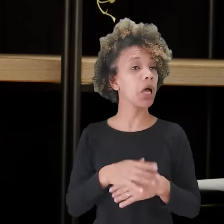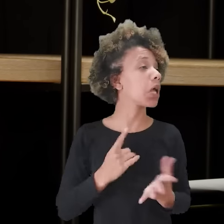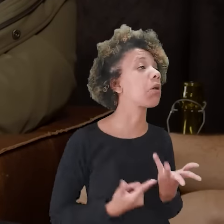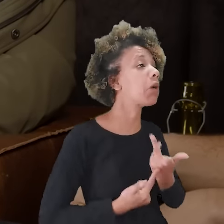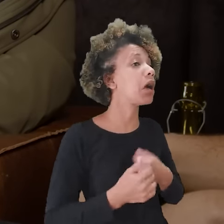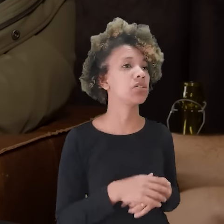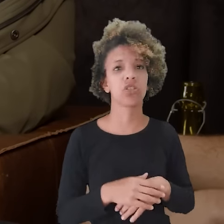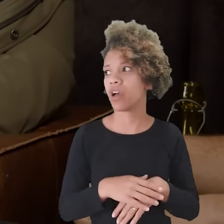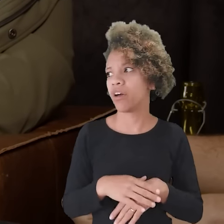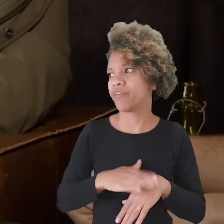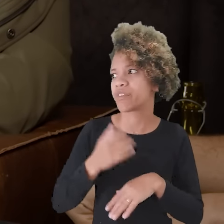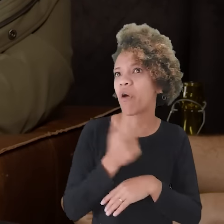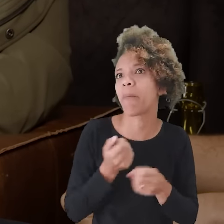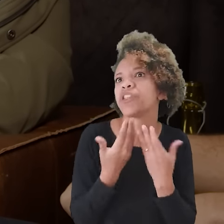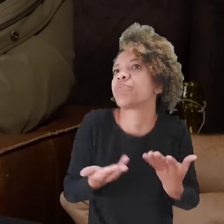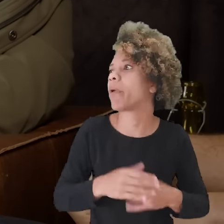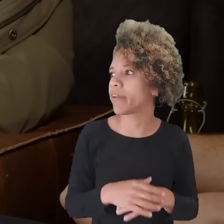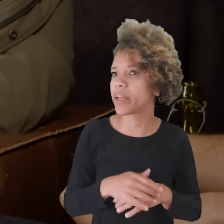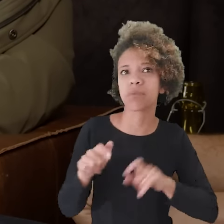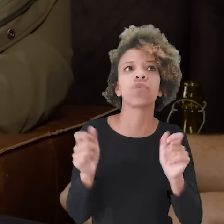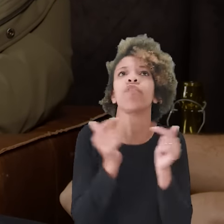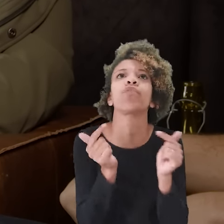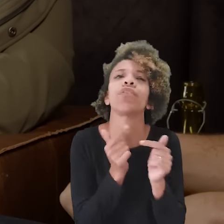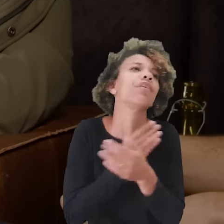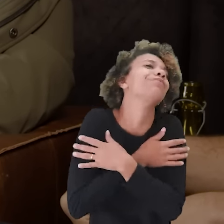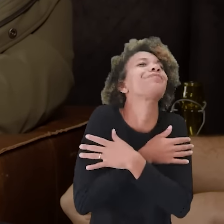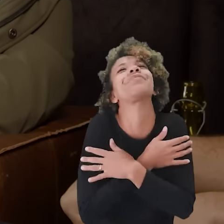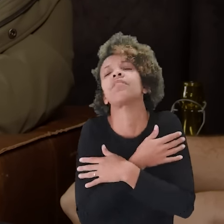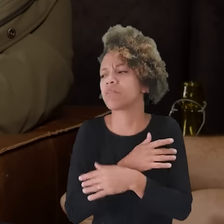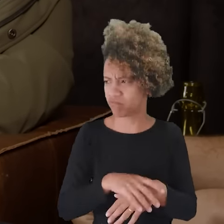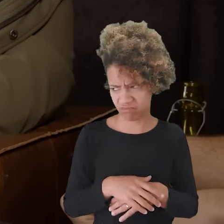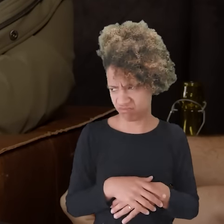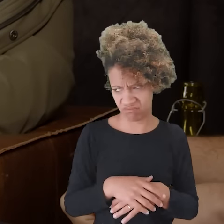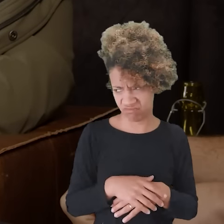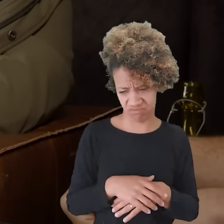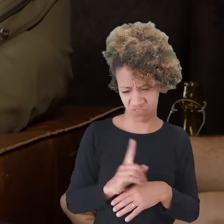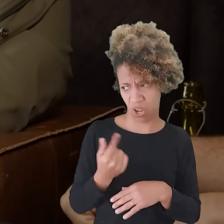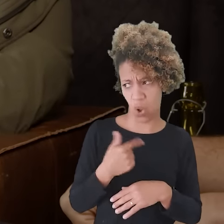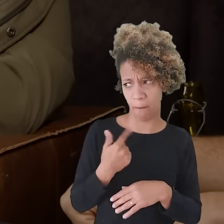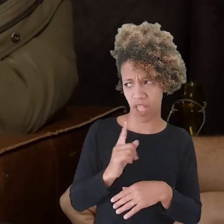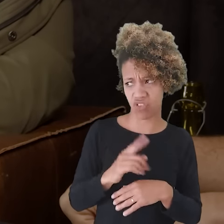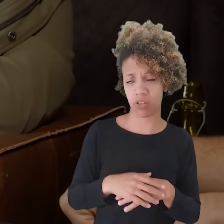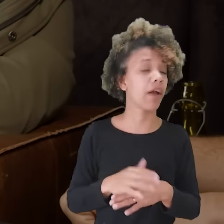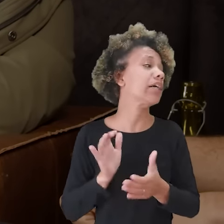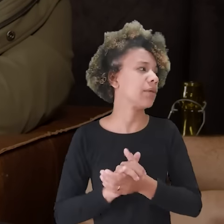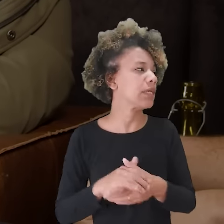com a minha arte vou fazer uma comédia do bem vou fazer uma comédia das pessoas vão sorrir vão sair se abraçando Não mano isso aí não é comédia não